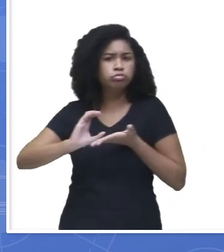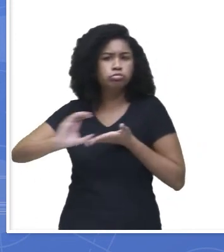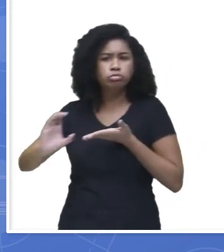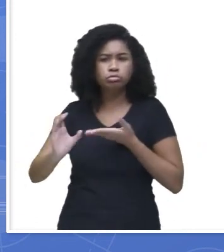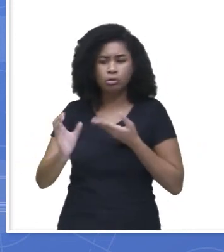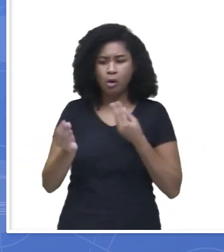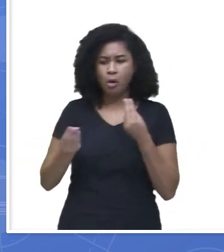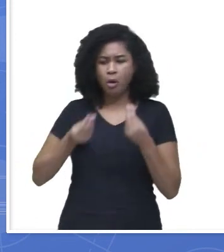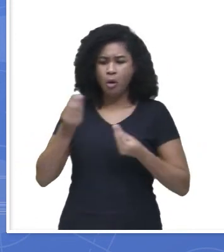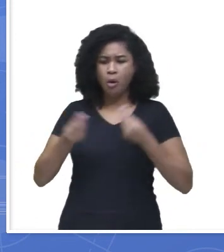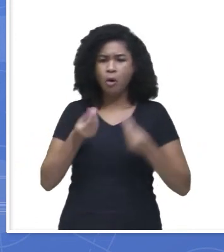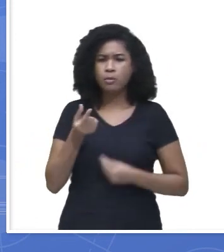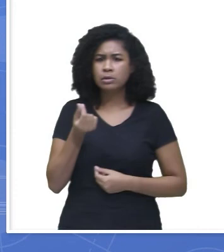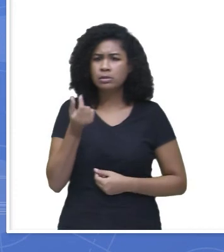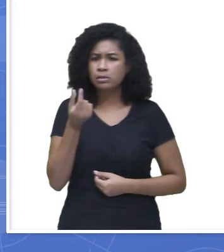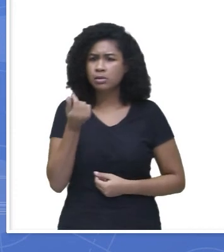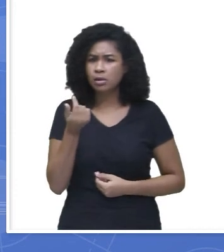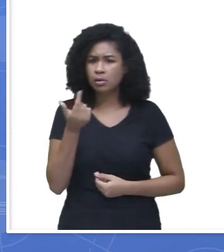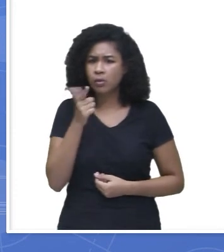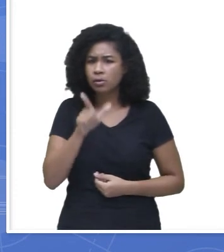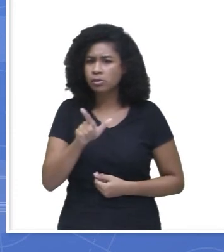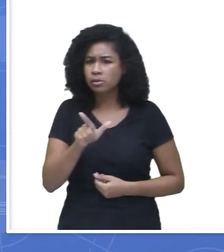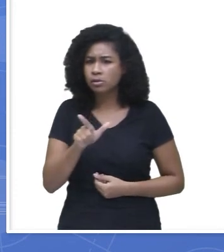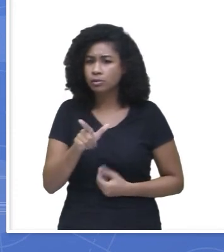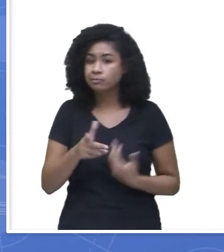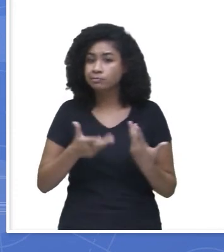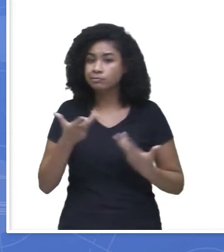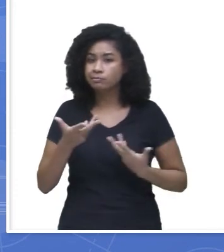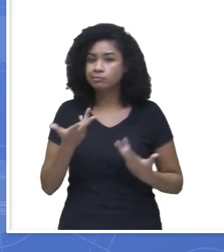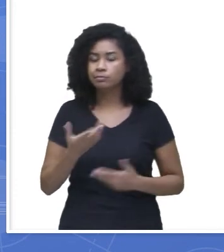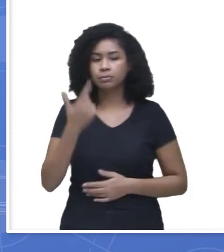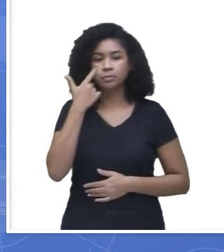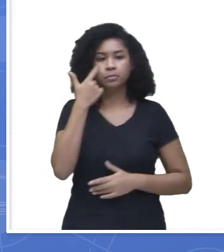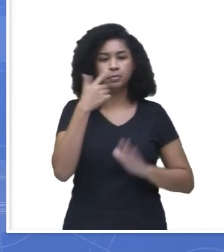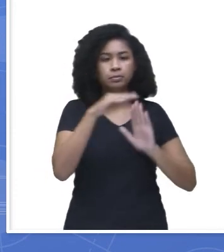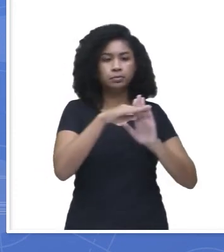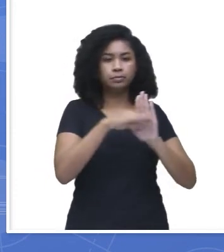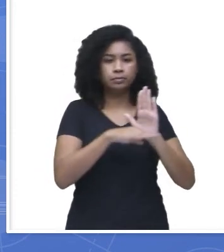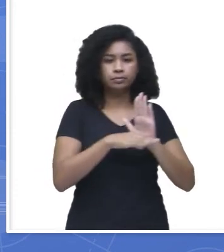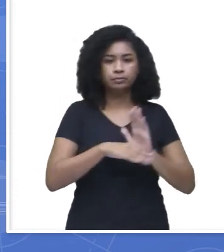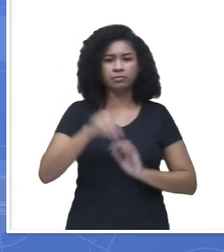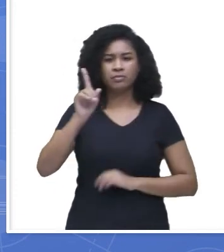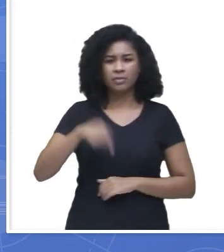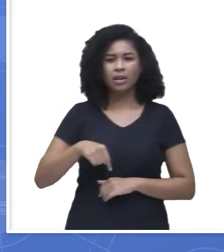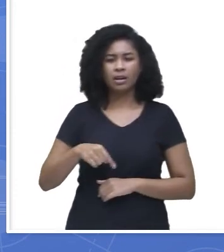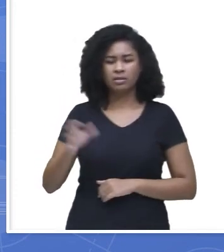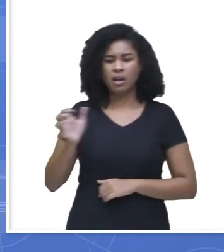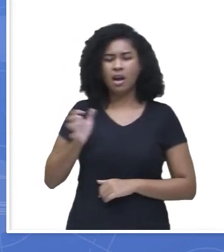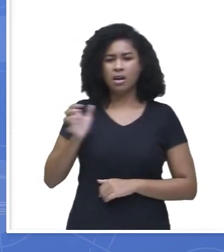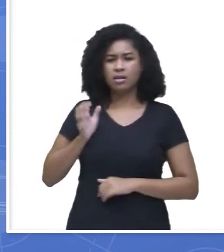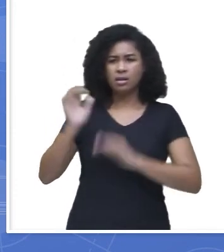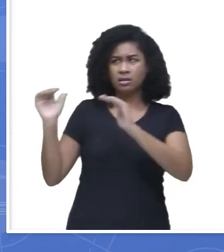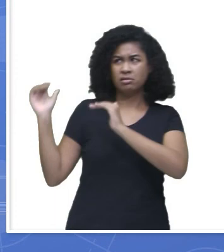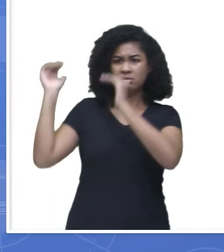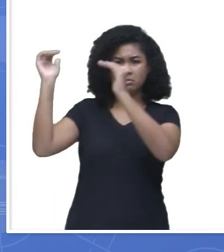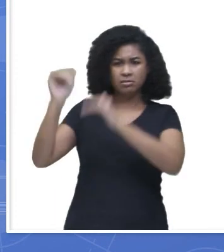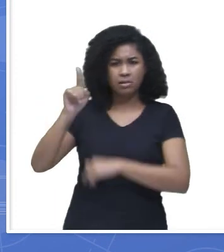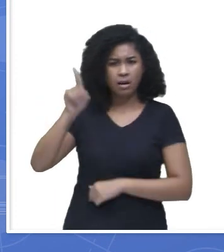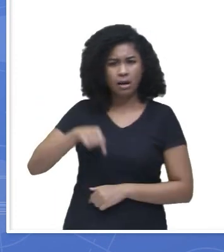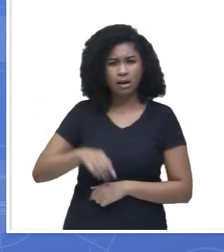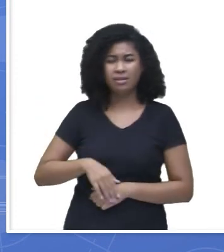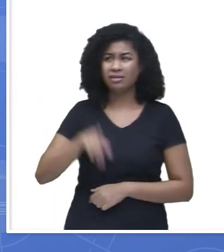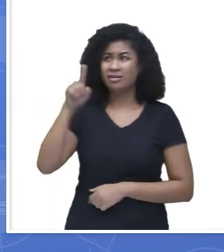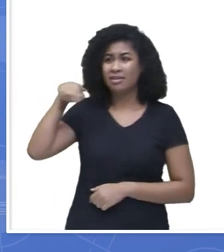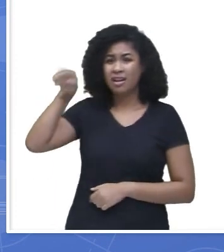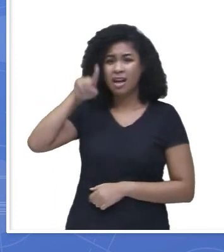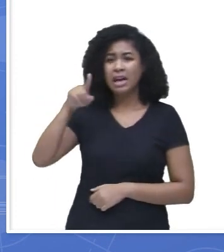vieram esses investimentos? Vamos lá nas nossas alternativas? Proveniente da riqueza acumulada pela nobreza? Não, né, gente? A nobreza não vai